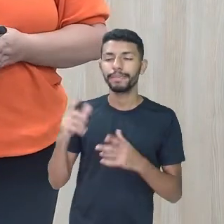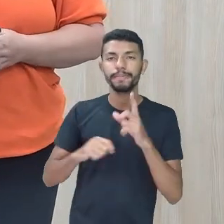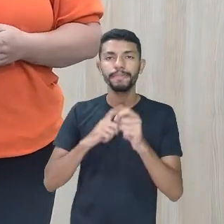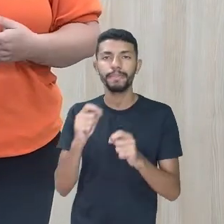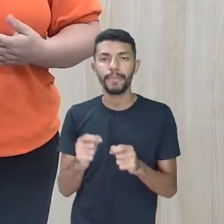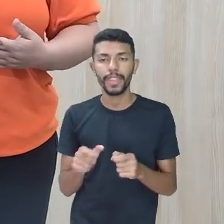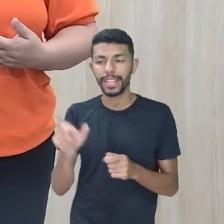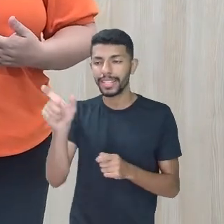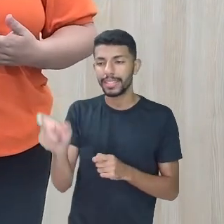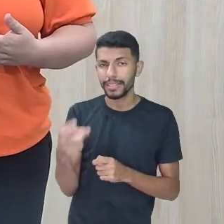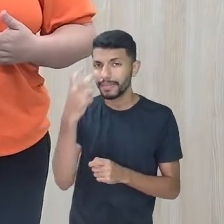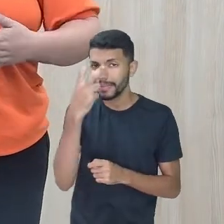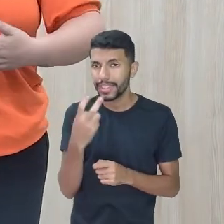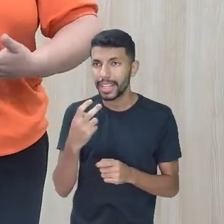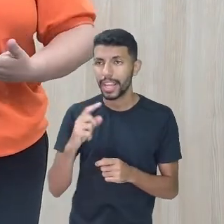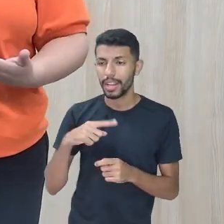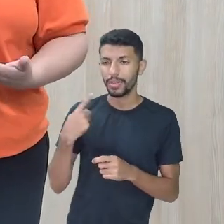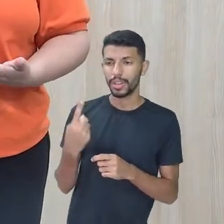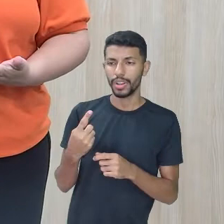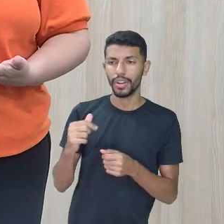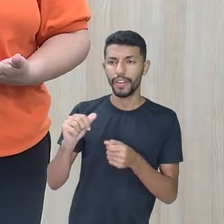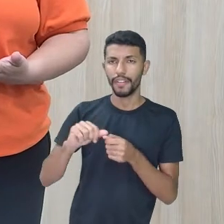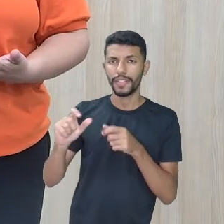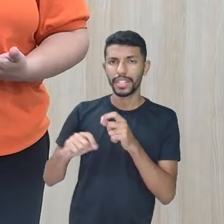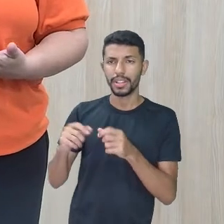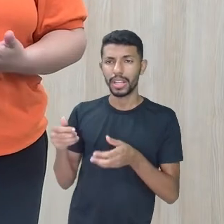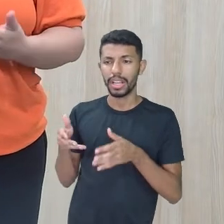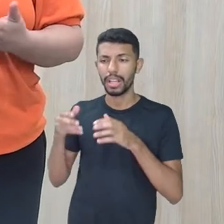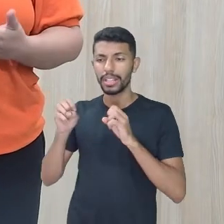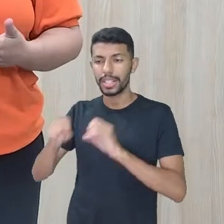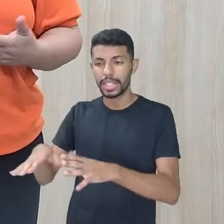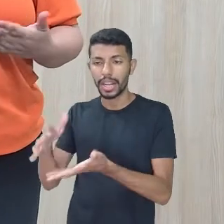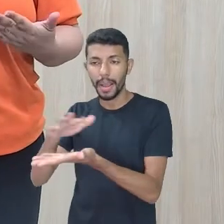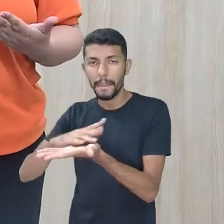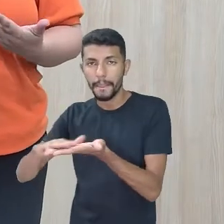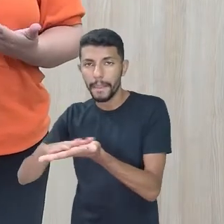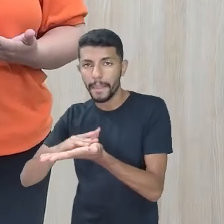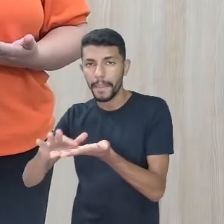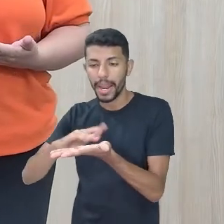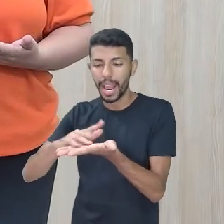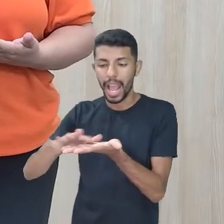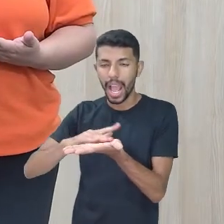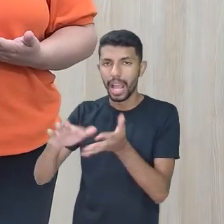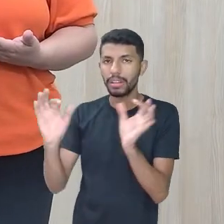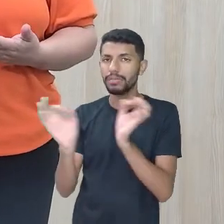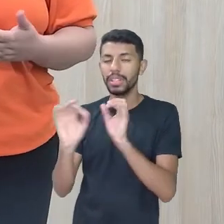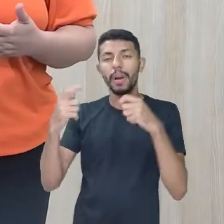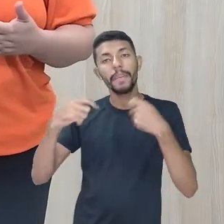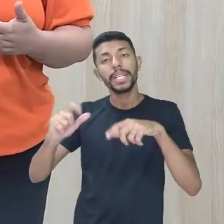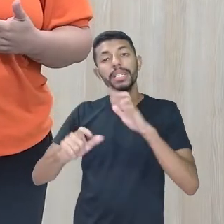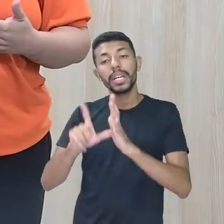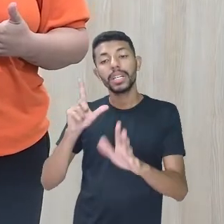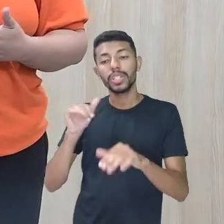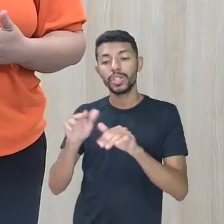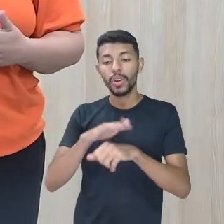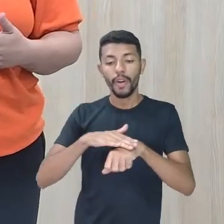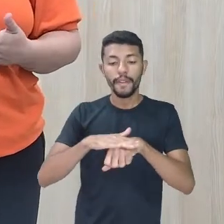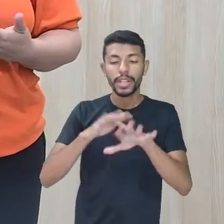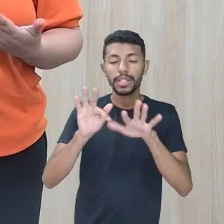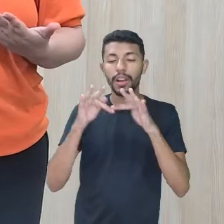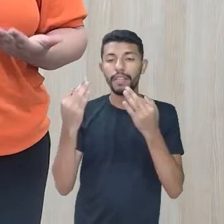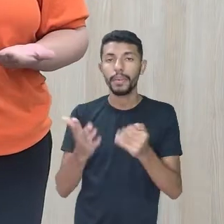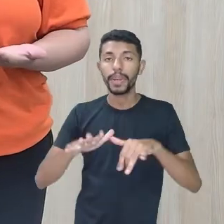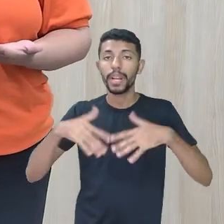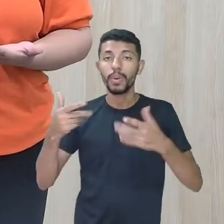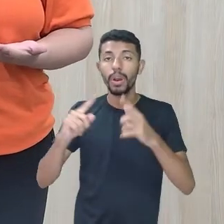porque ele é cego que vamos introduzir o braille. Precisa ter essa conversa com a família, precisa saber que tipo